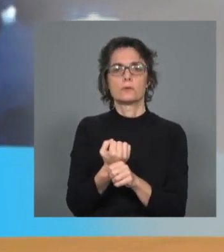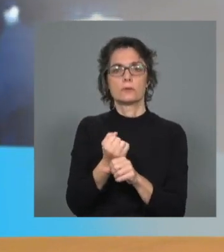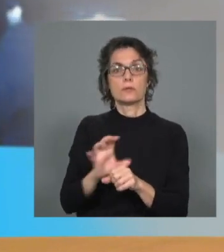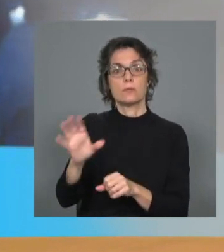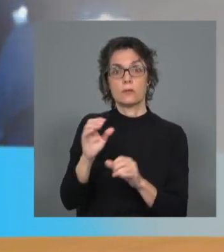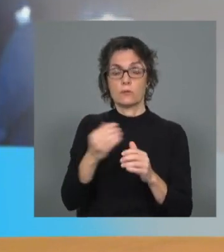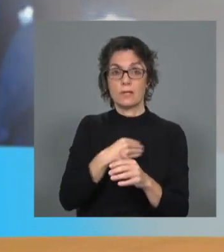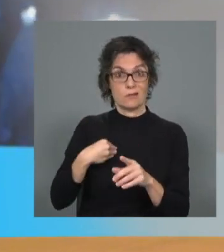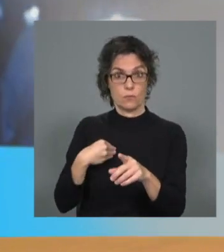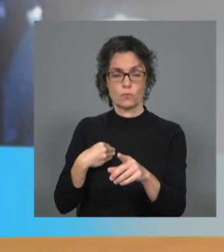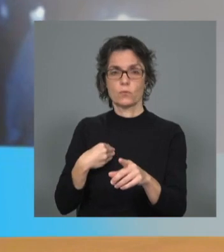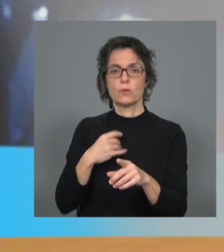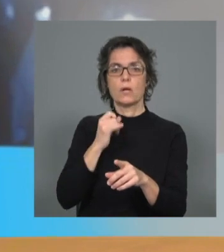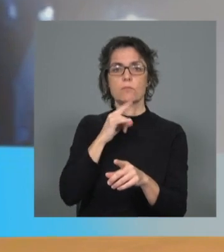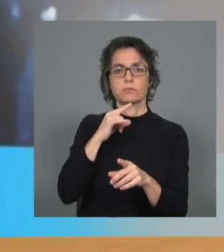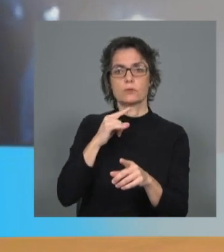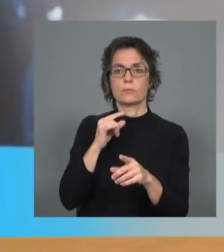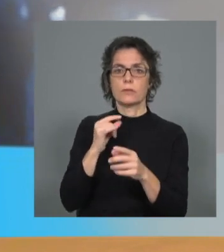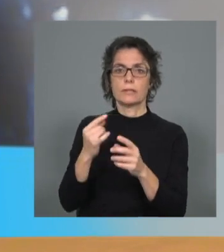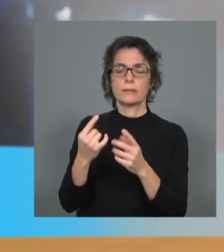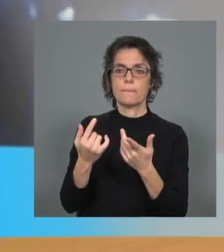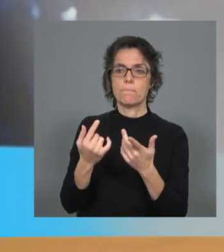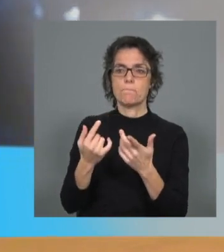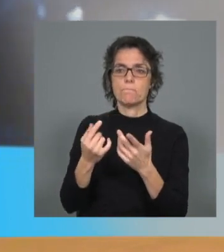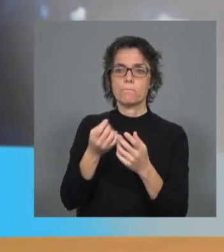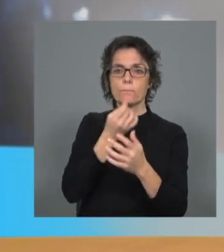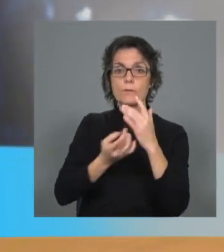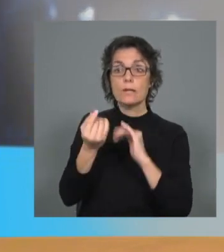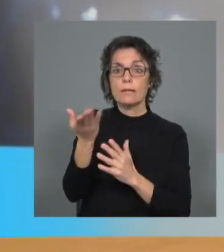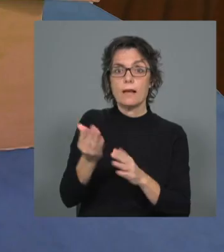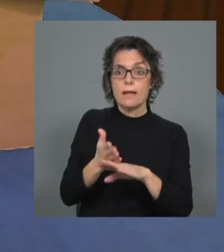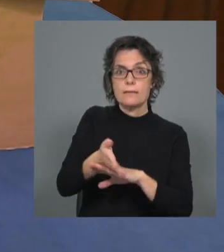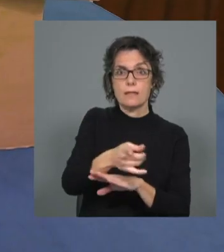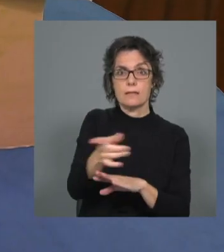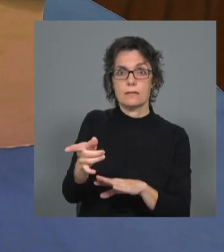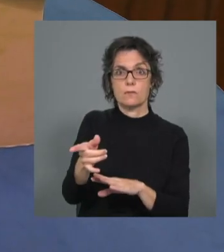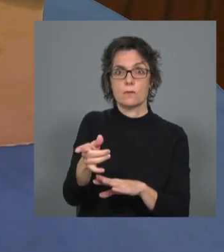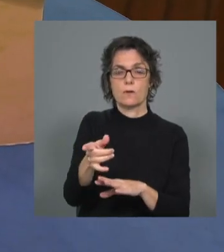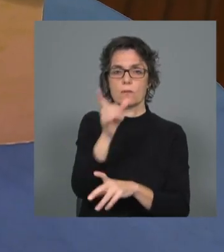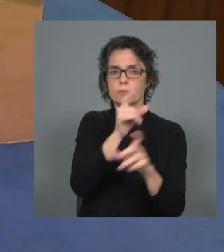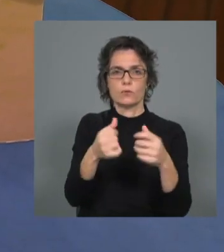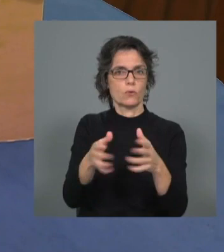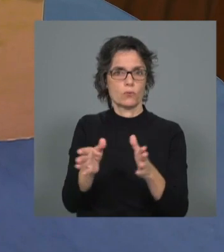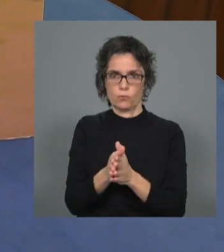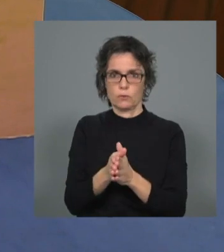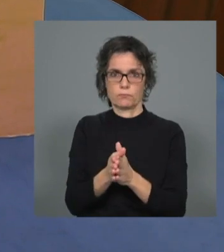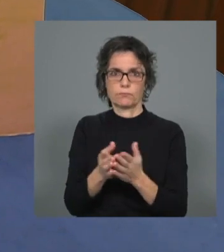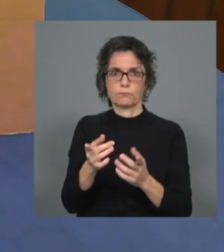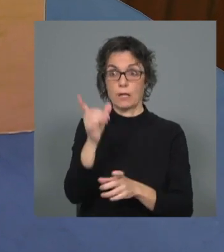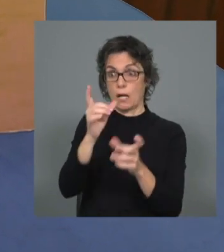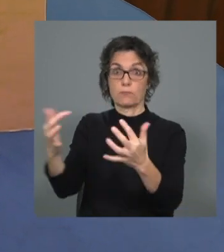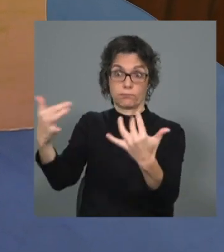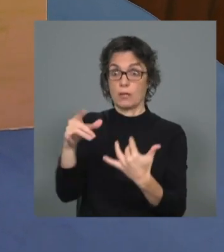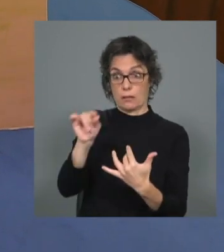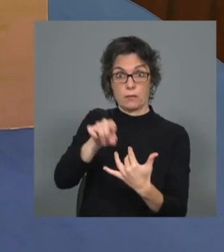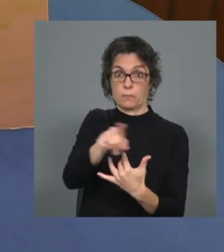facto, atender da melhor forma possível toda a população, incluindo a imigrante, porque, obviamente, que a população